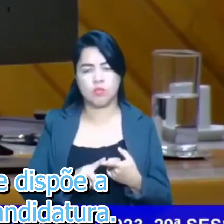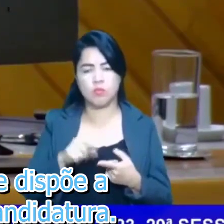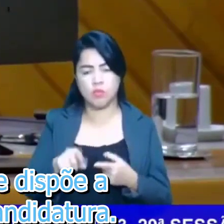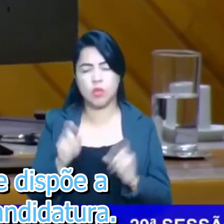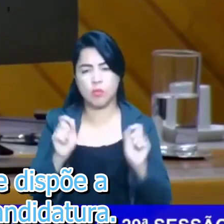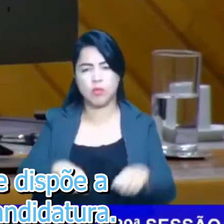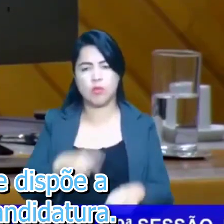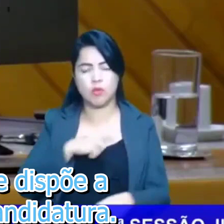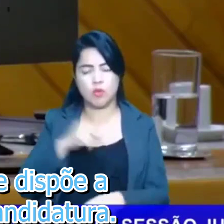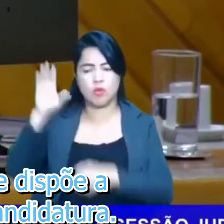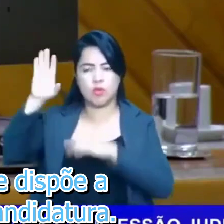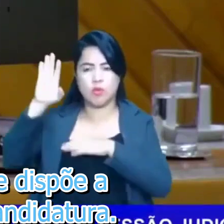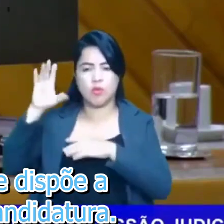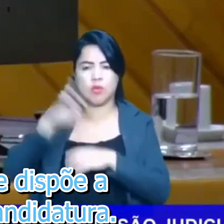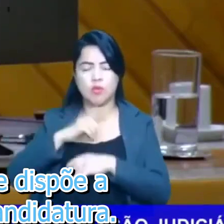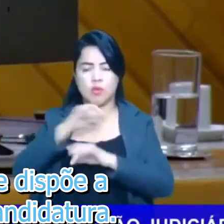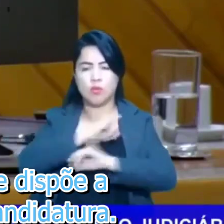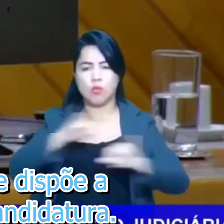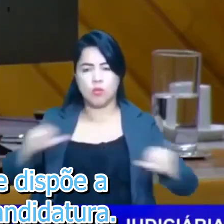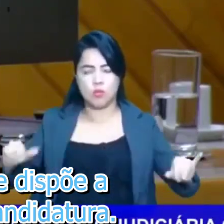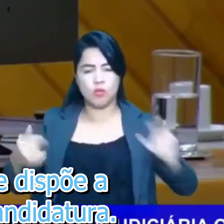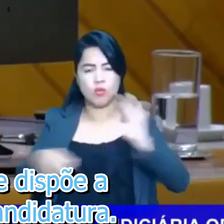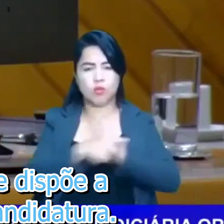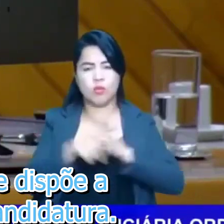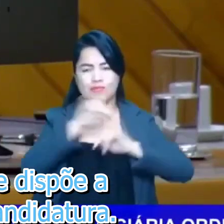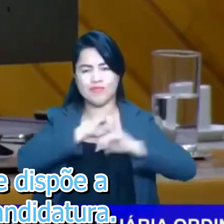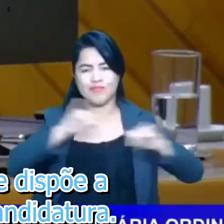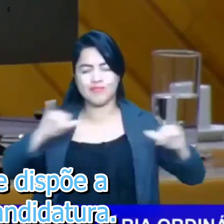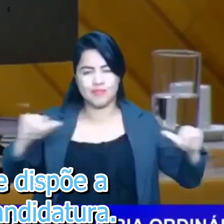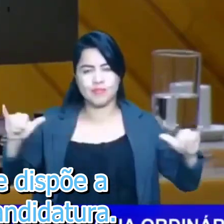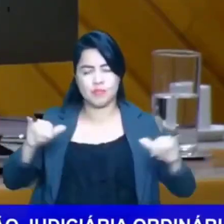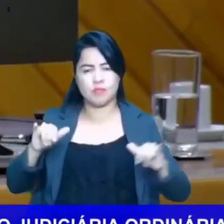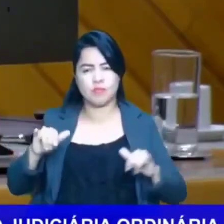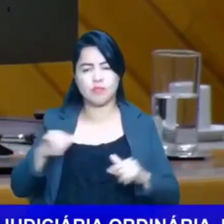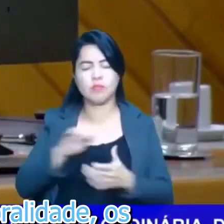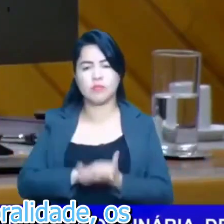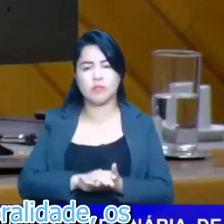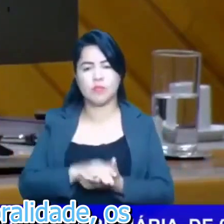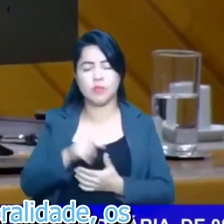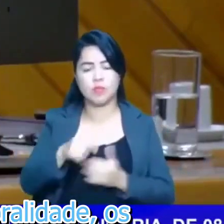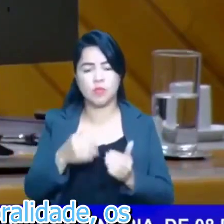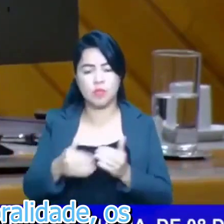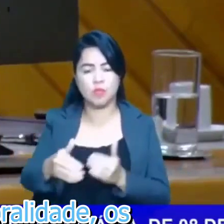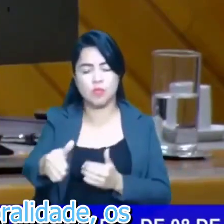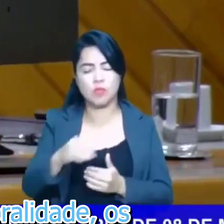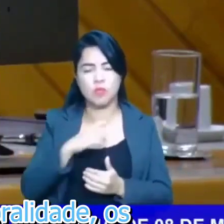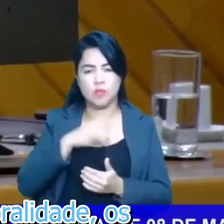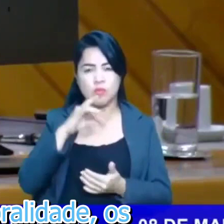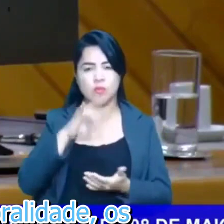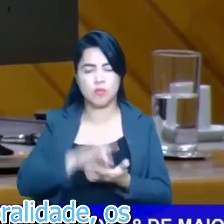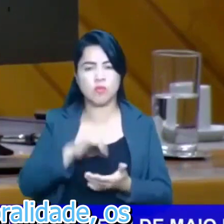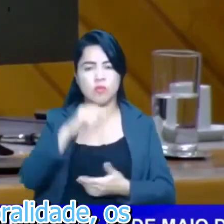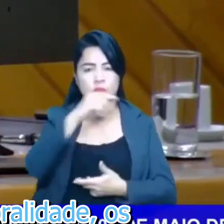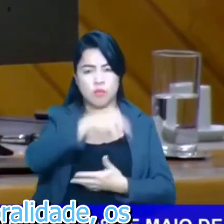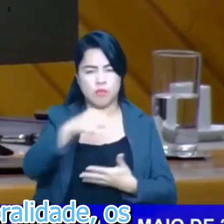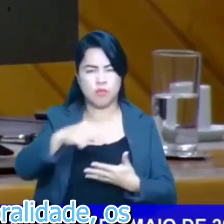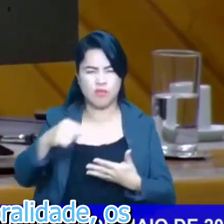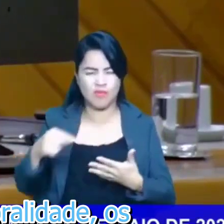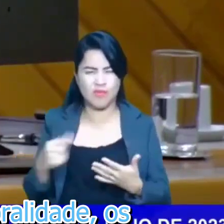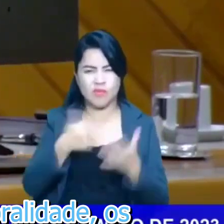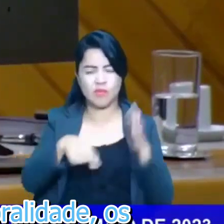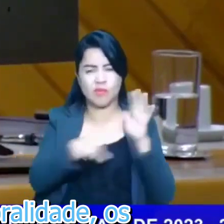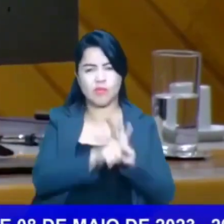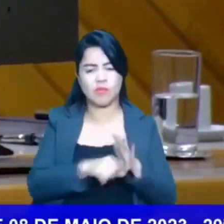a possibilitar que o candidato faça campanha para a sua candidatura. Portanto, sob a perspectiva da eficiência, modicidade da